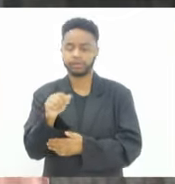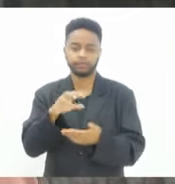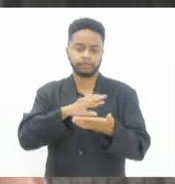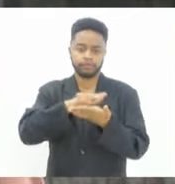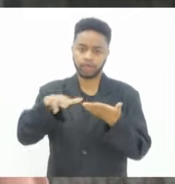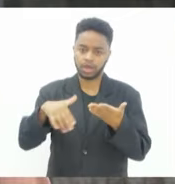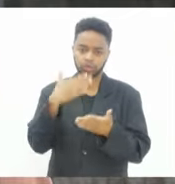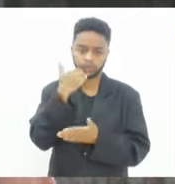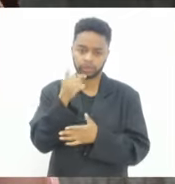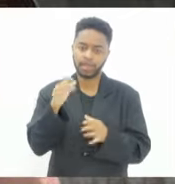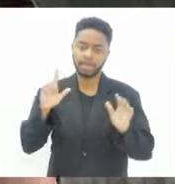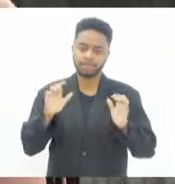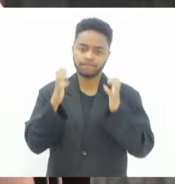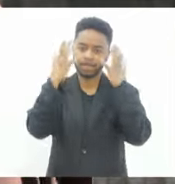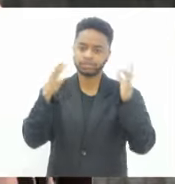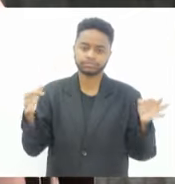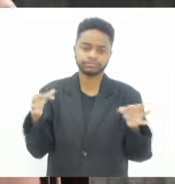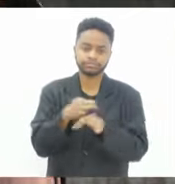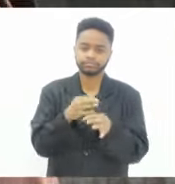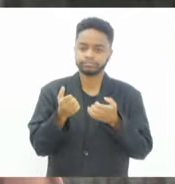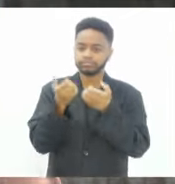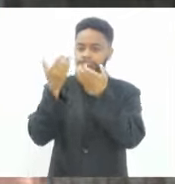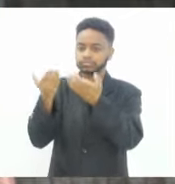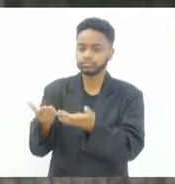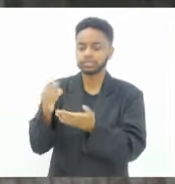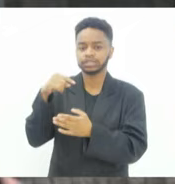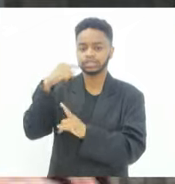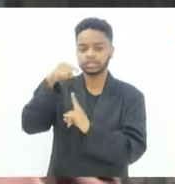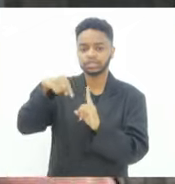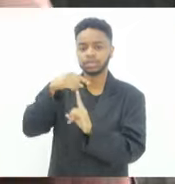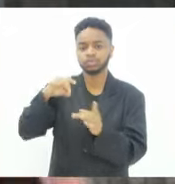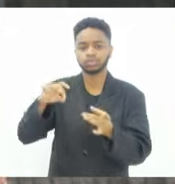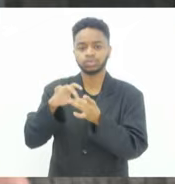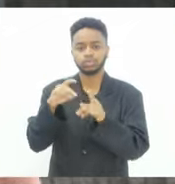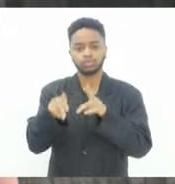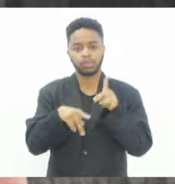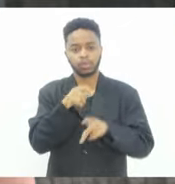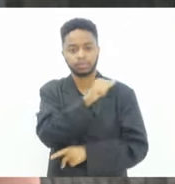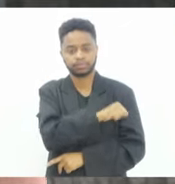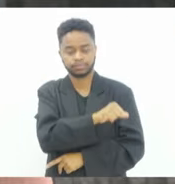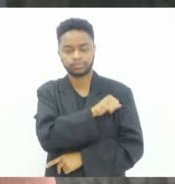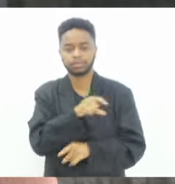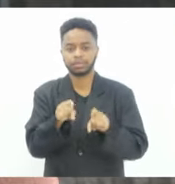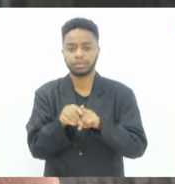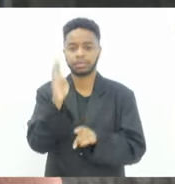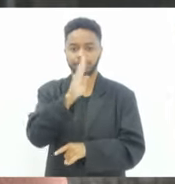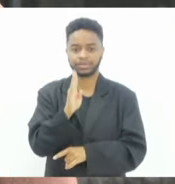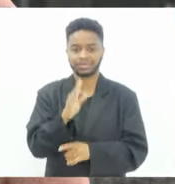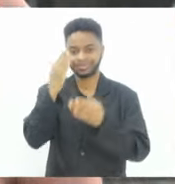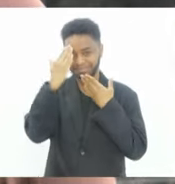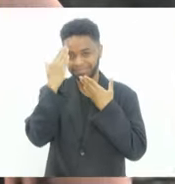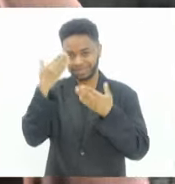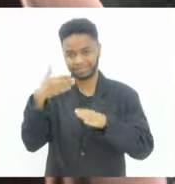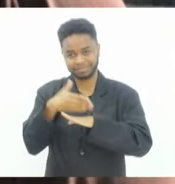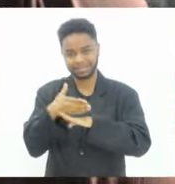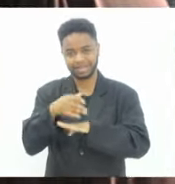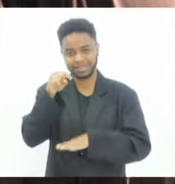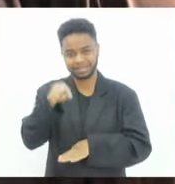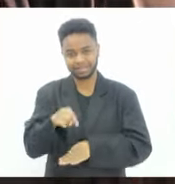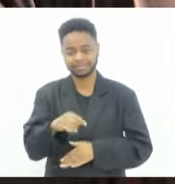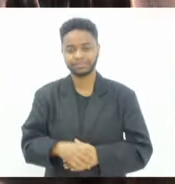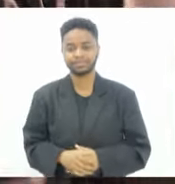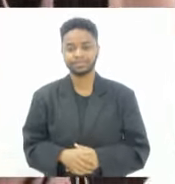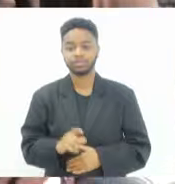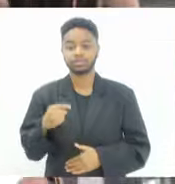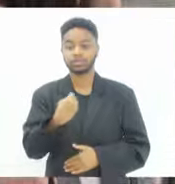festa completa para este santo que mora no coração do povo carioca e do povo brasileiro. Muito obrigado pela participação, Frei,